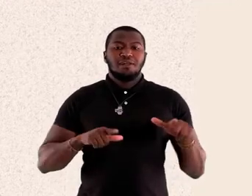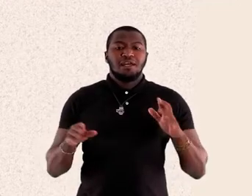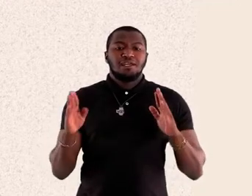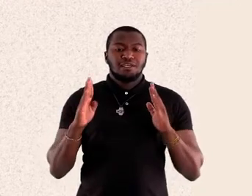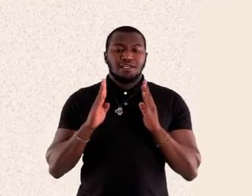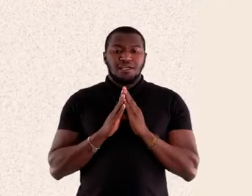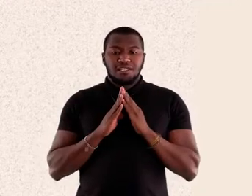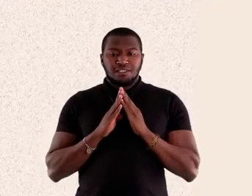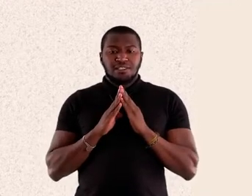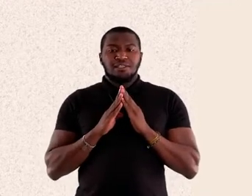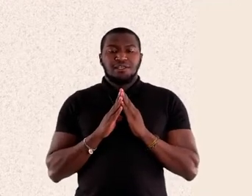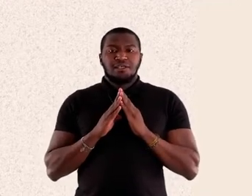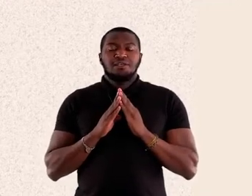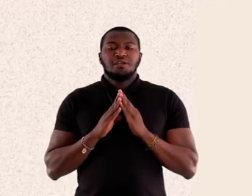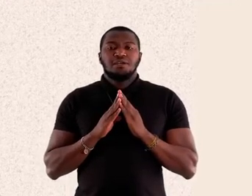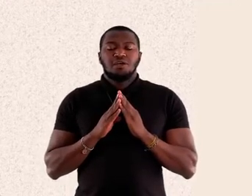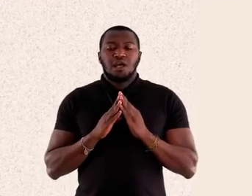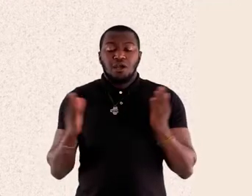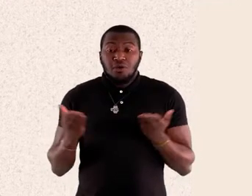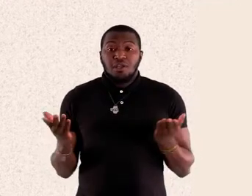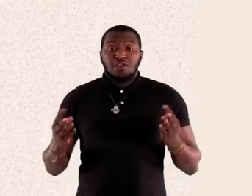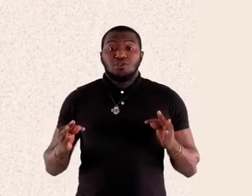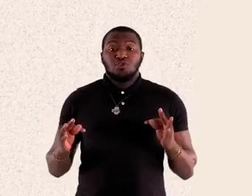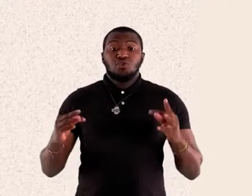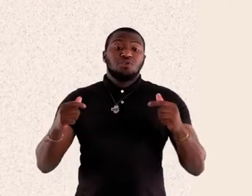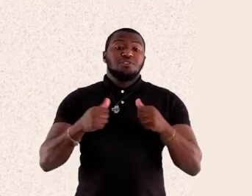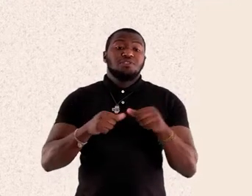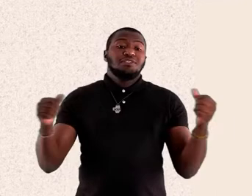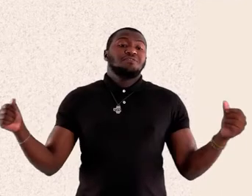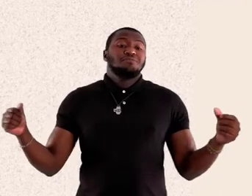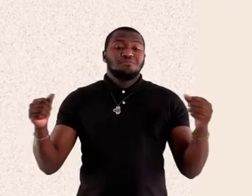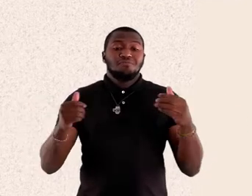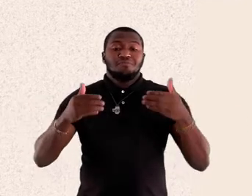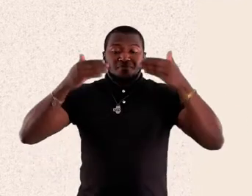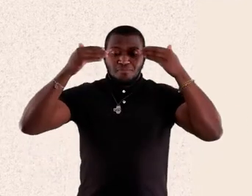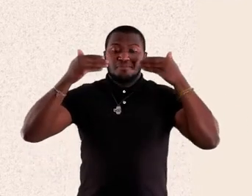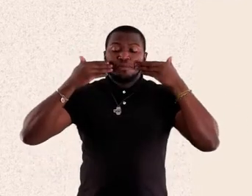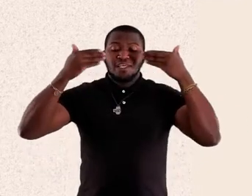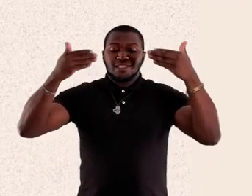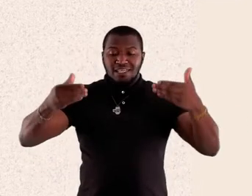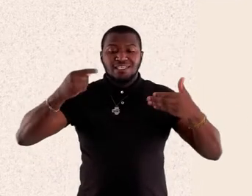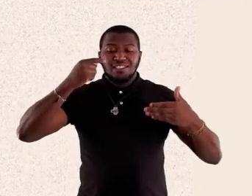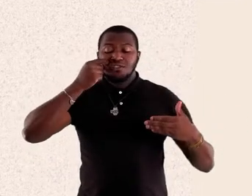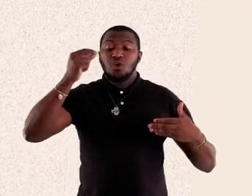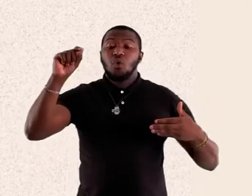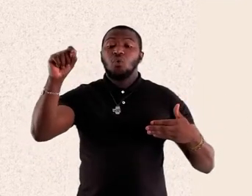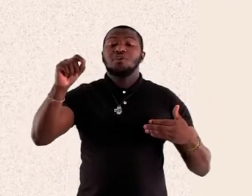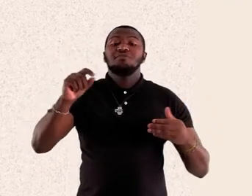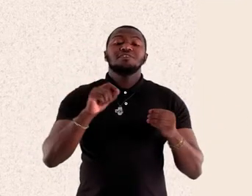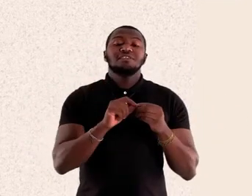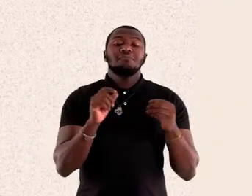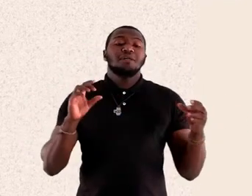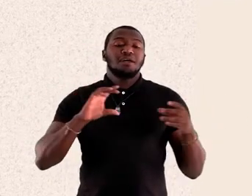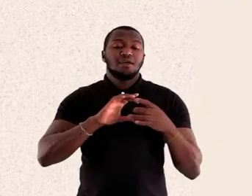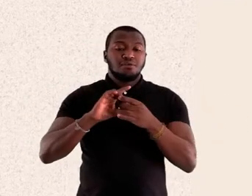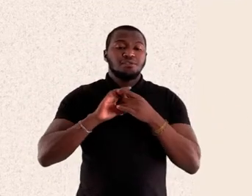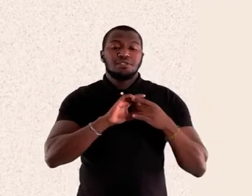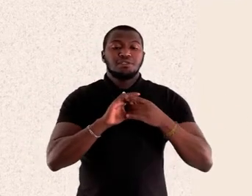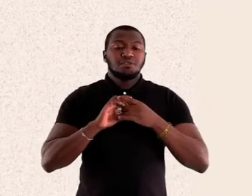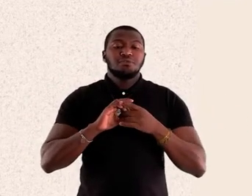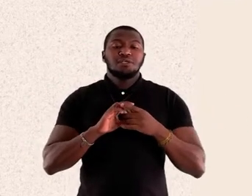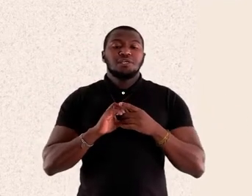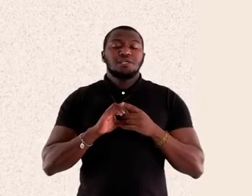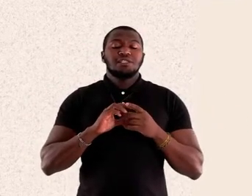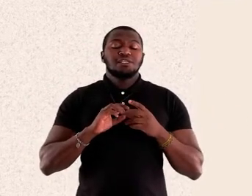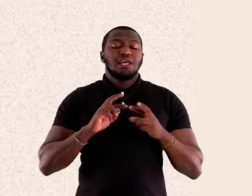antes né de todos presencialmente como que eu fortalecer conexões sociais no trabalho se elas são tão importantes para o engajamento